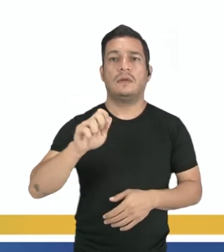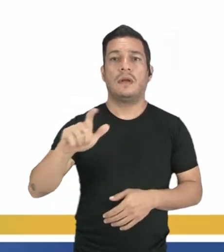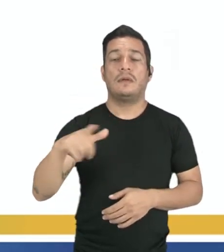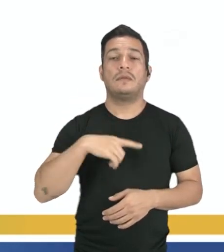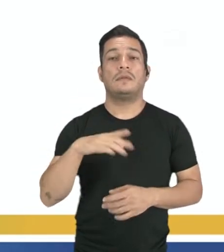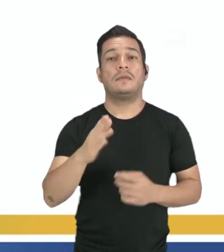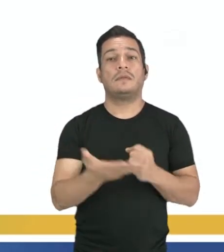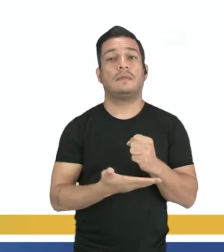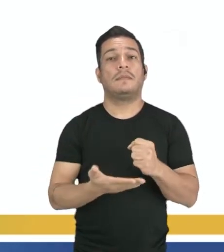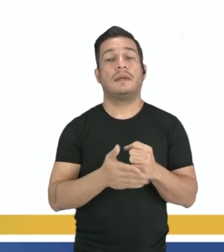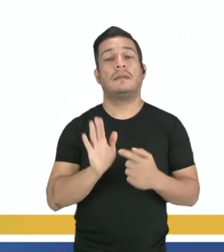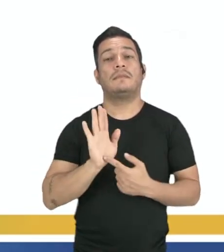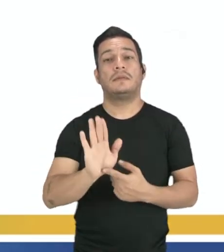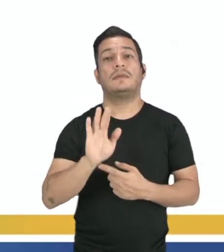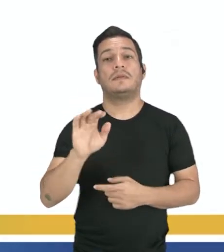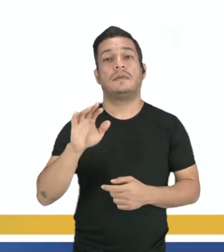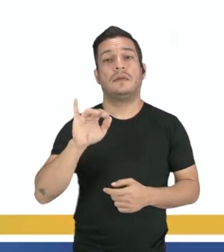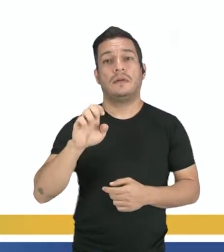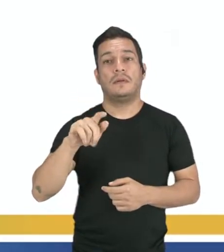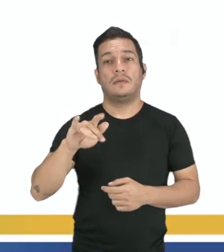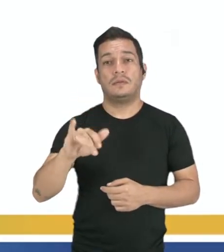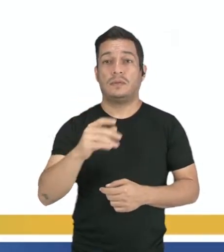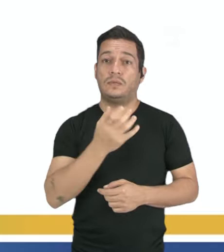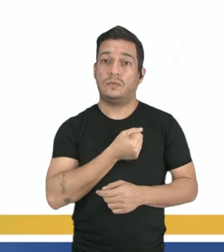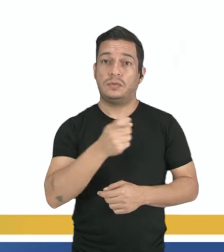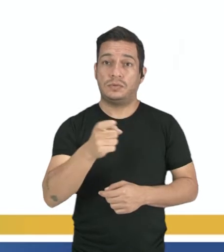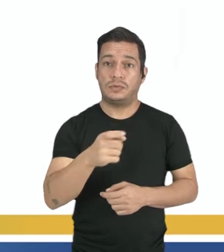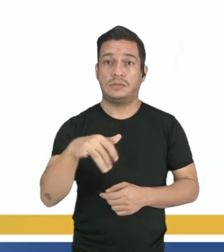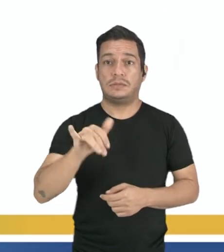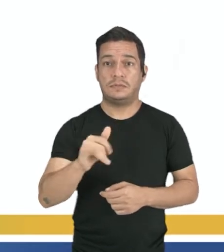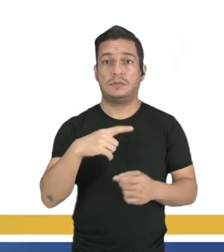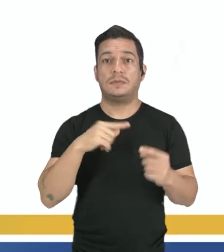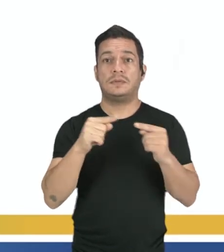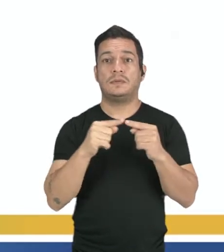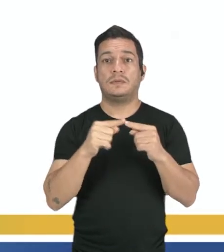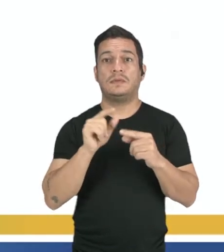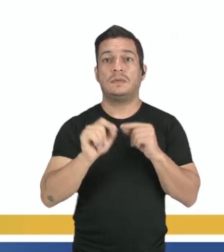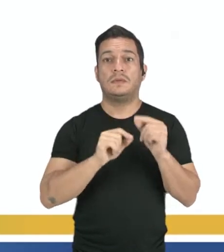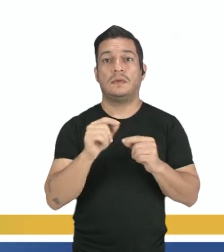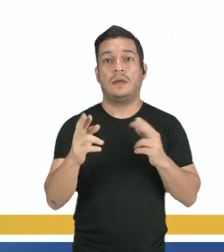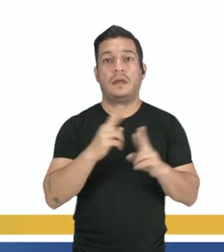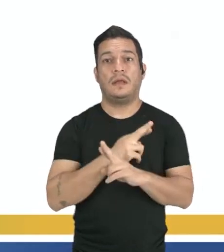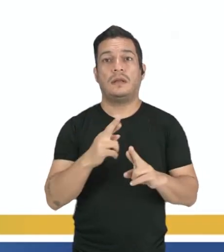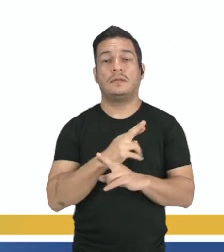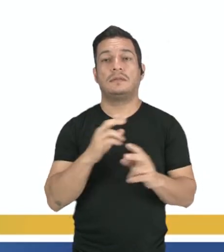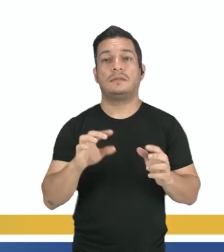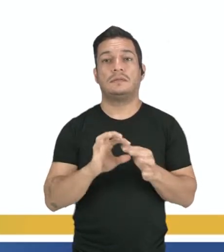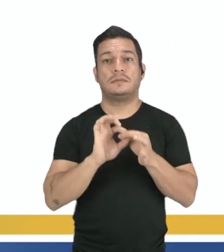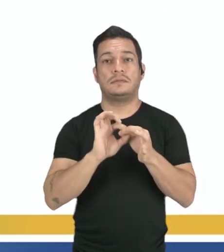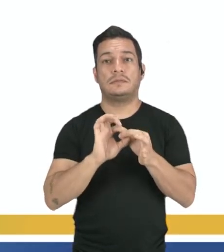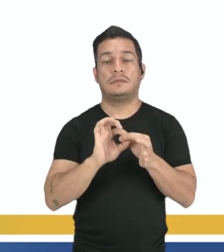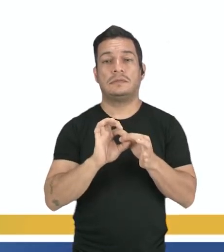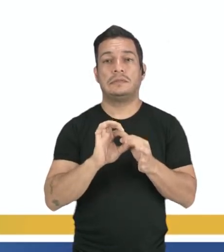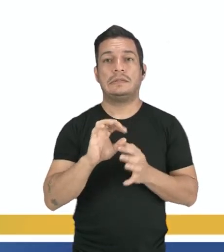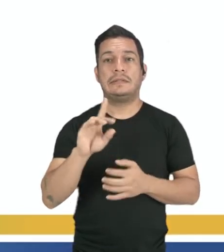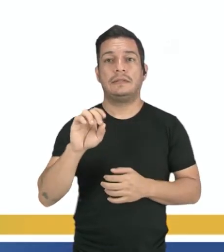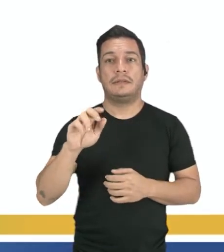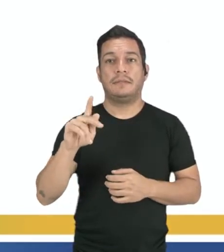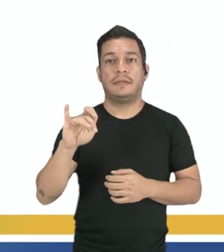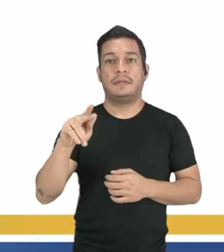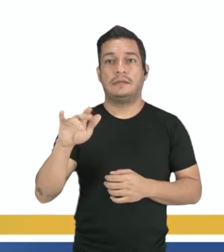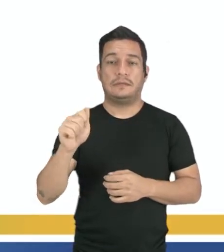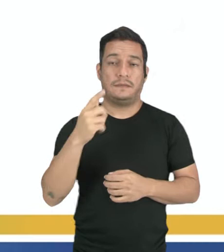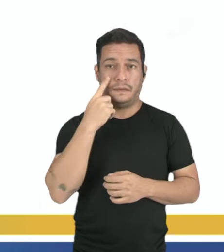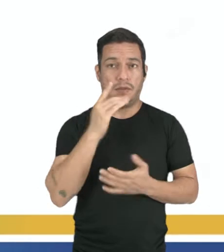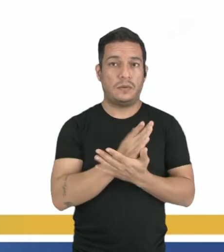modelo de equação, os valores de x e y estão ligados através de uma relação de dependência. Então, observe